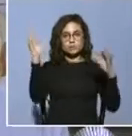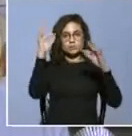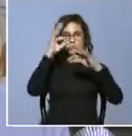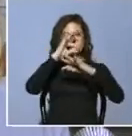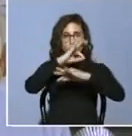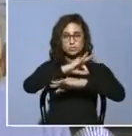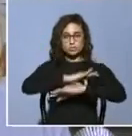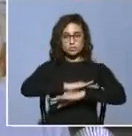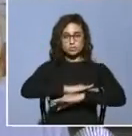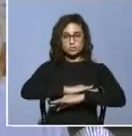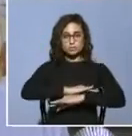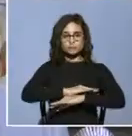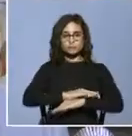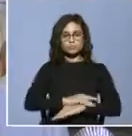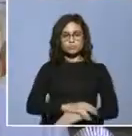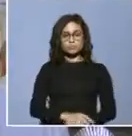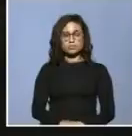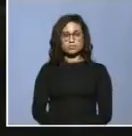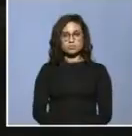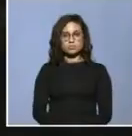Espírito Santo.